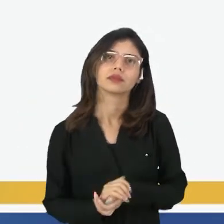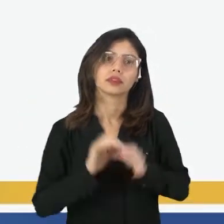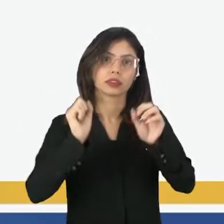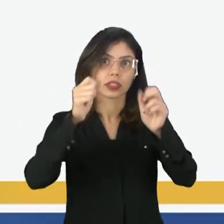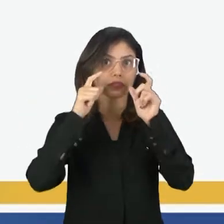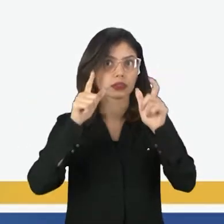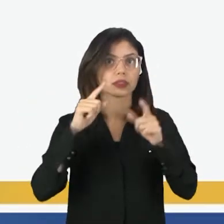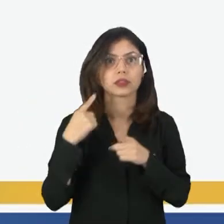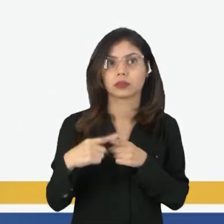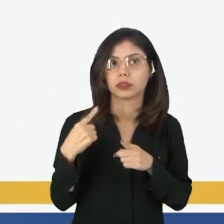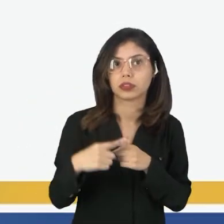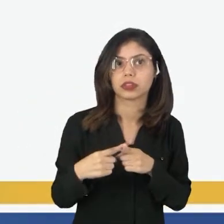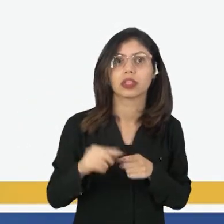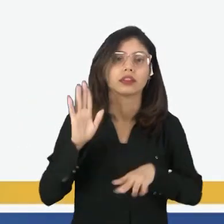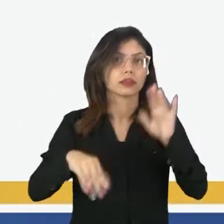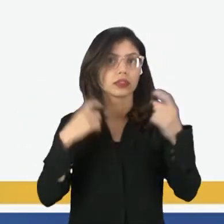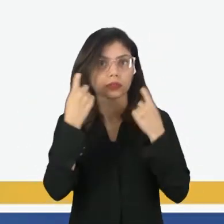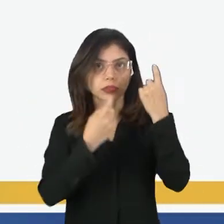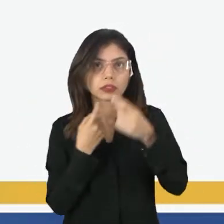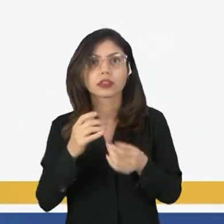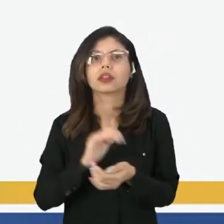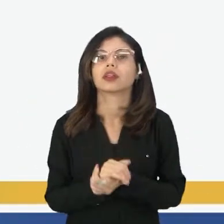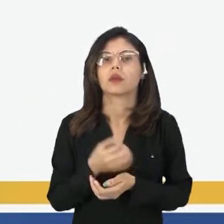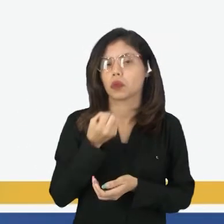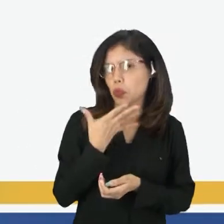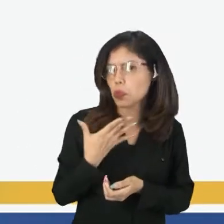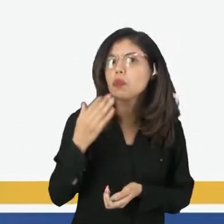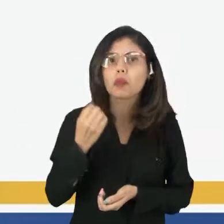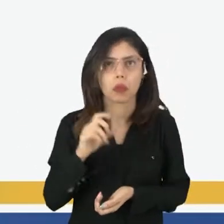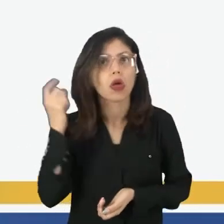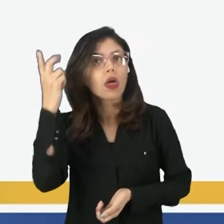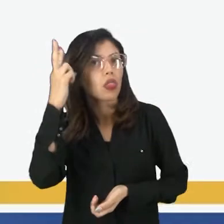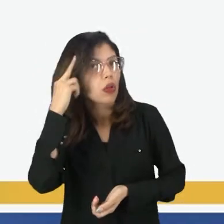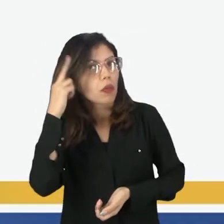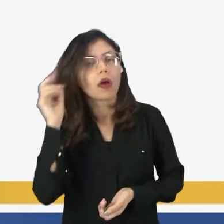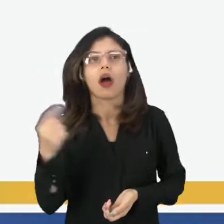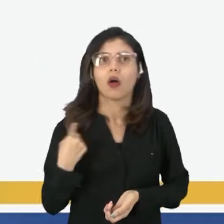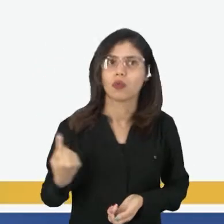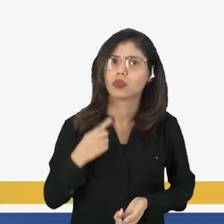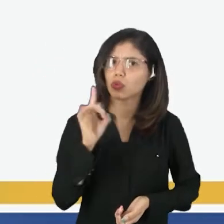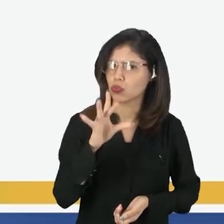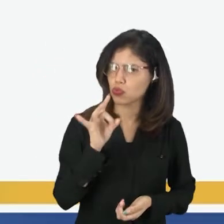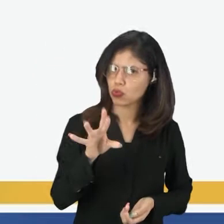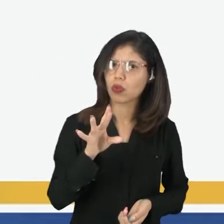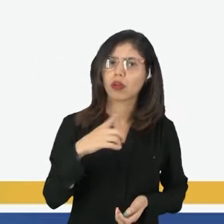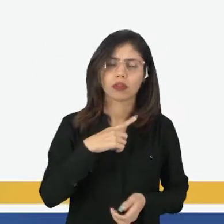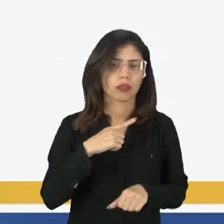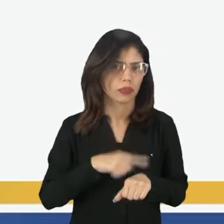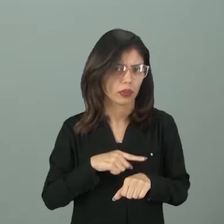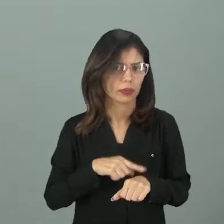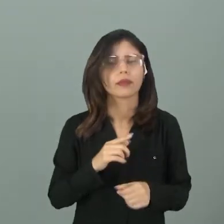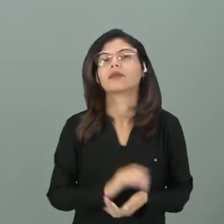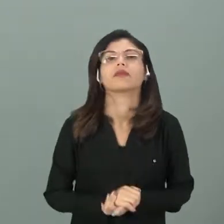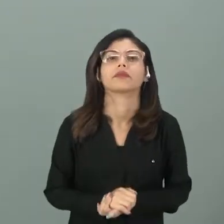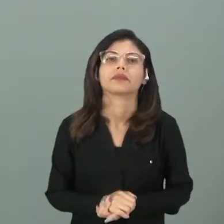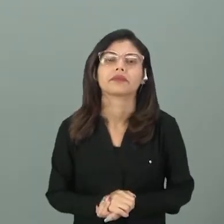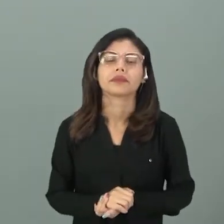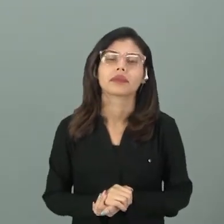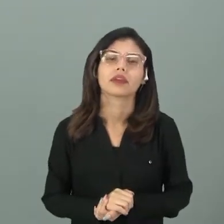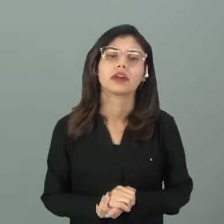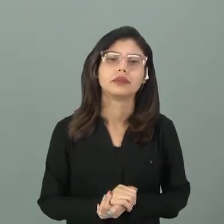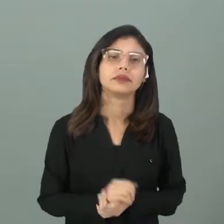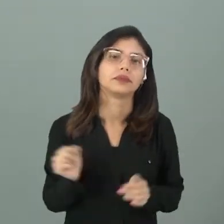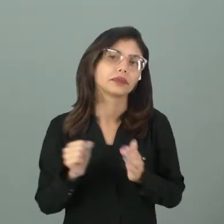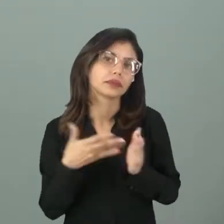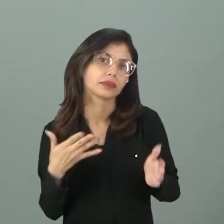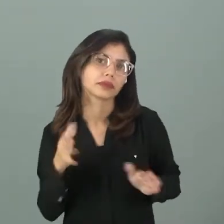fique atento, pois embora essa expressão seja mais comum, ela não é a única forma de marcar esse tempo. Então olha só,